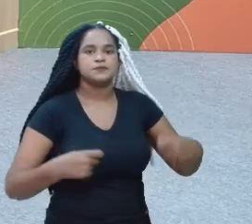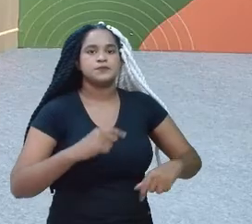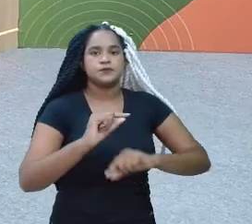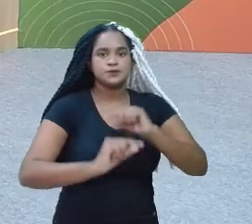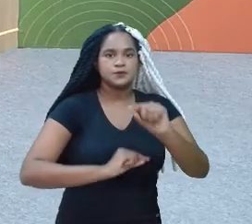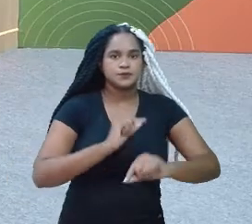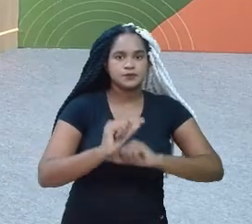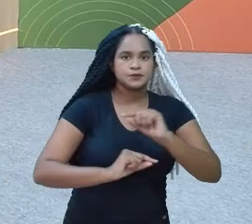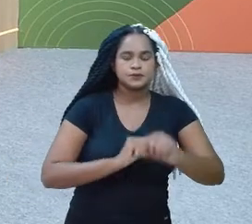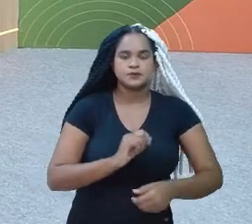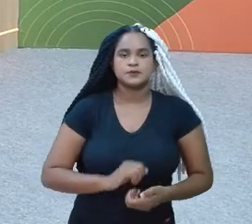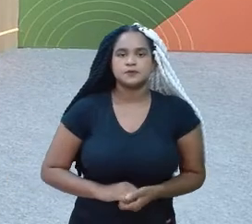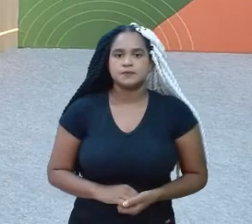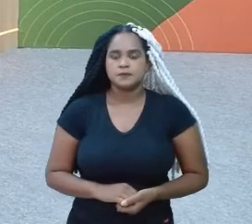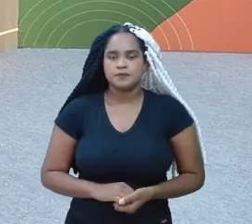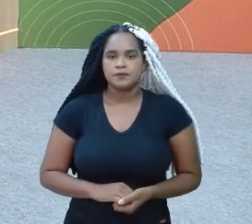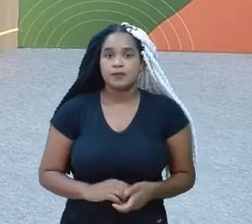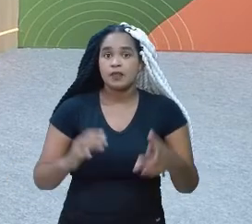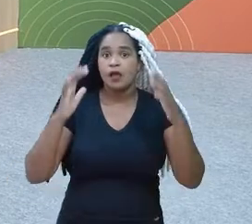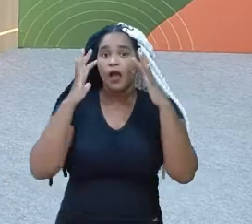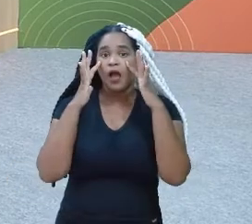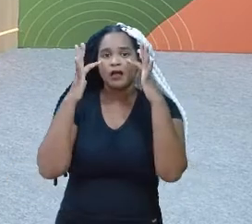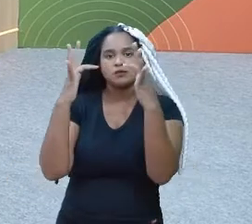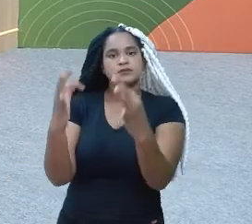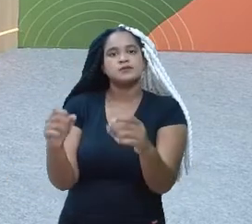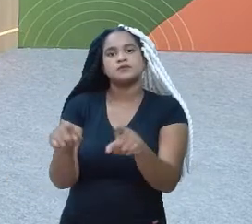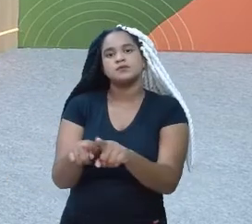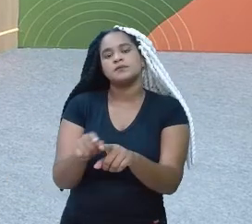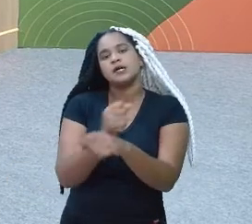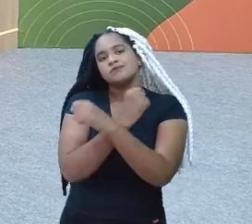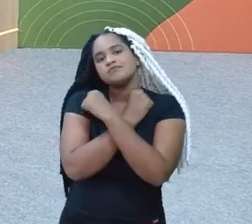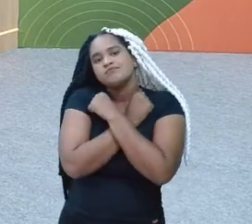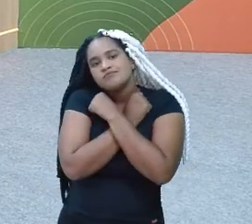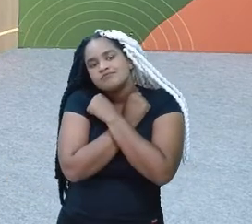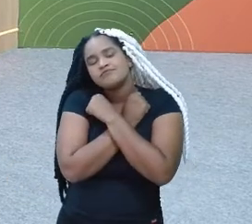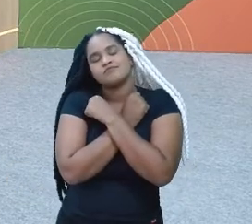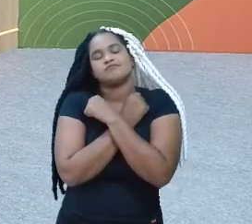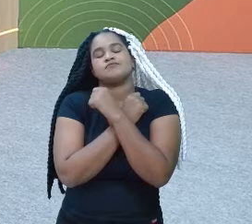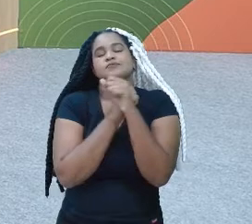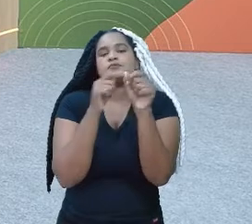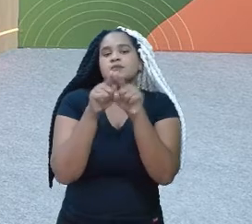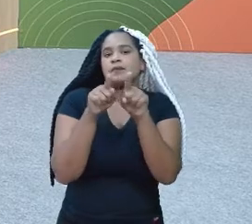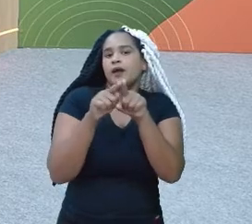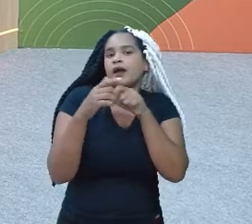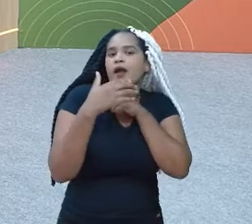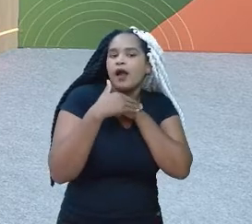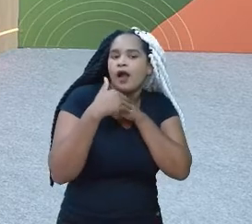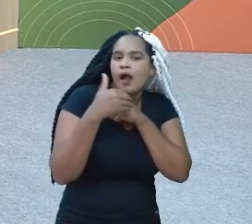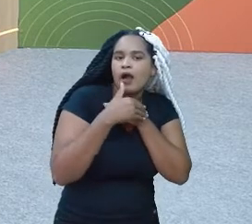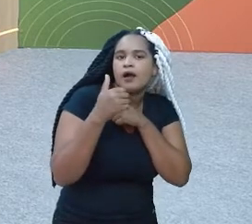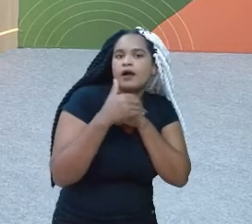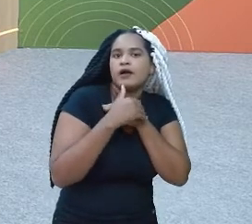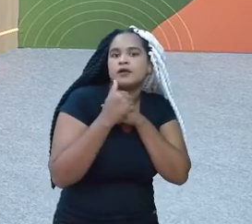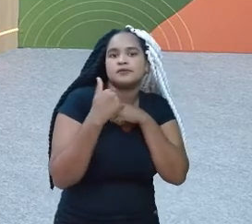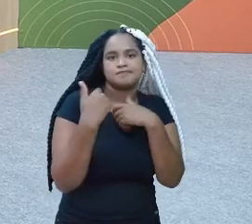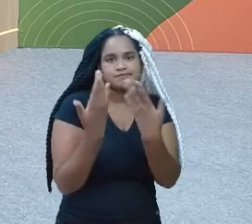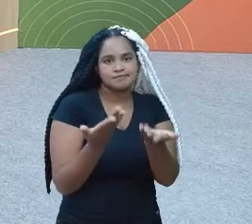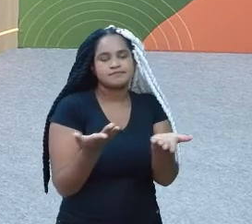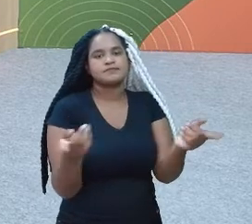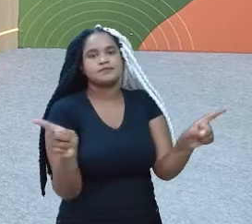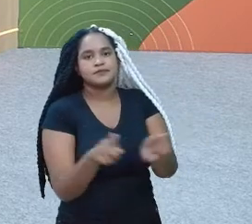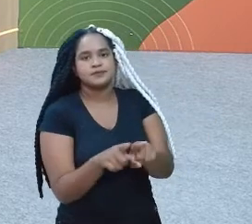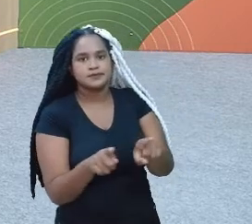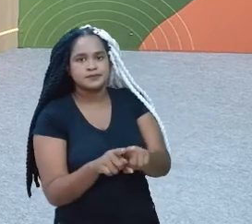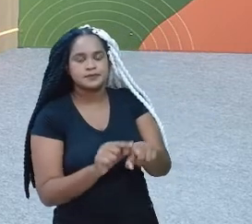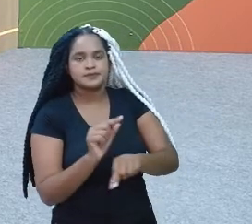precisamos olhar para elas, nós precisamos abraçar mais, nós precisamos dar mais atenção, nós precisamos também, não